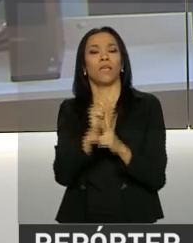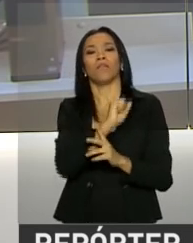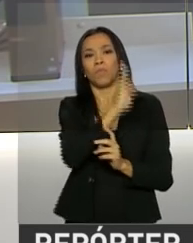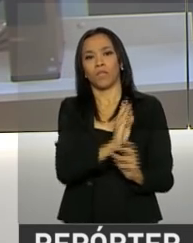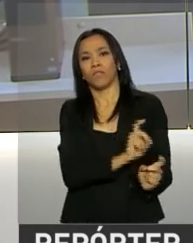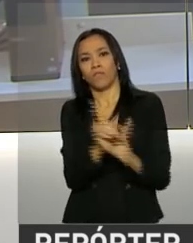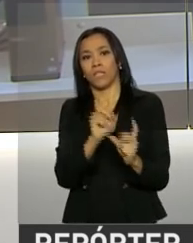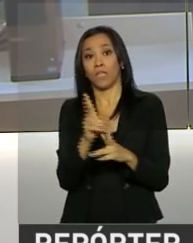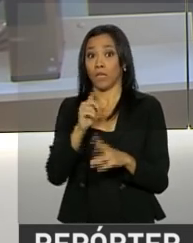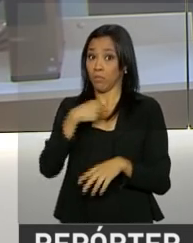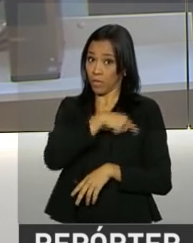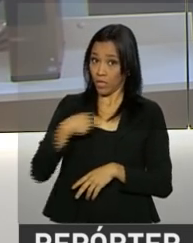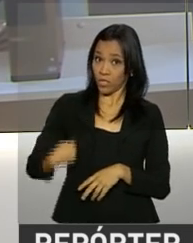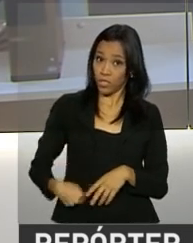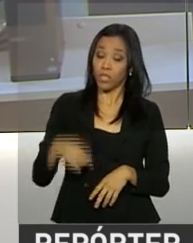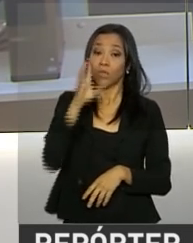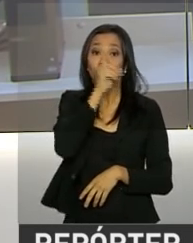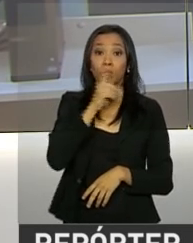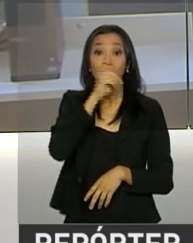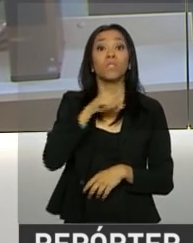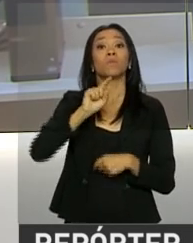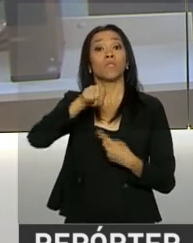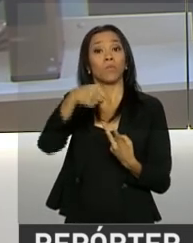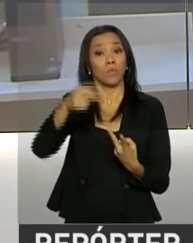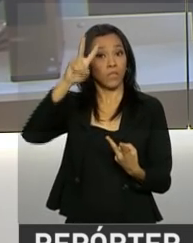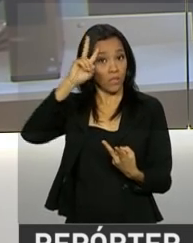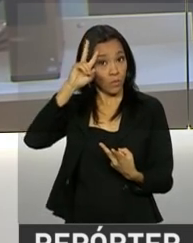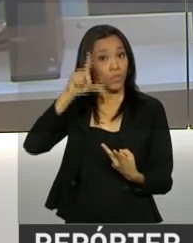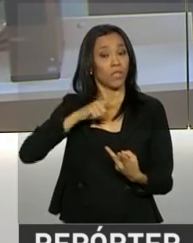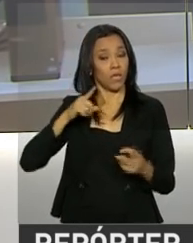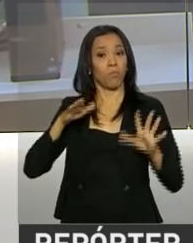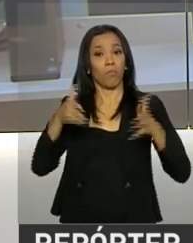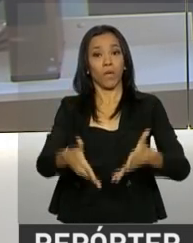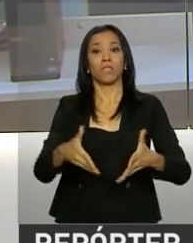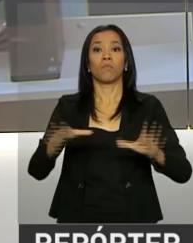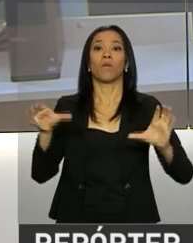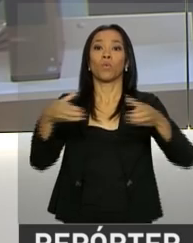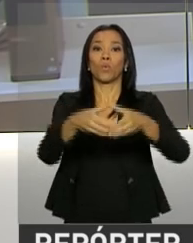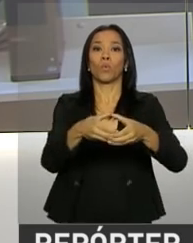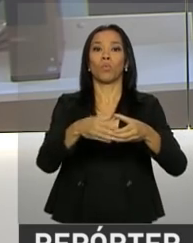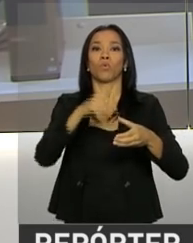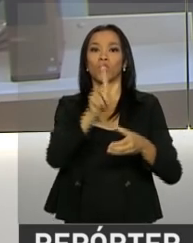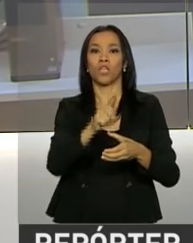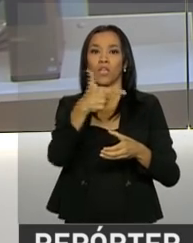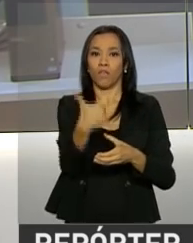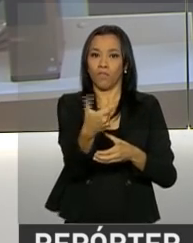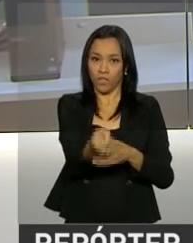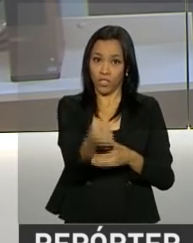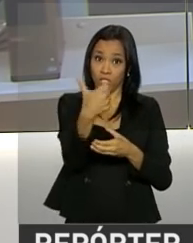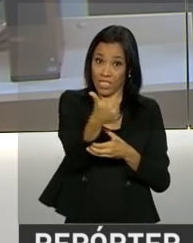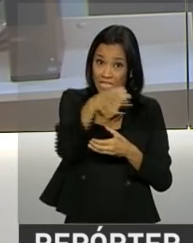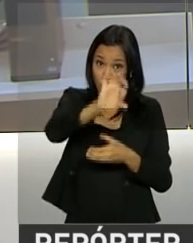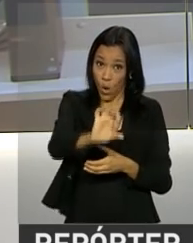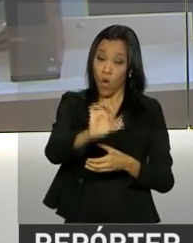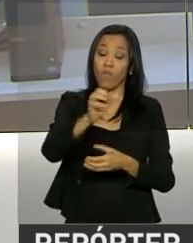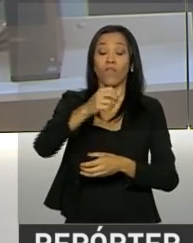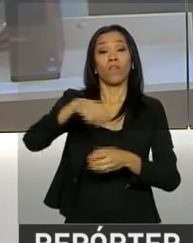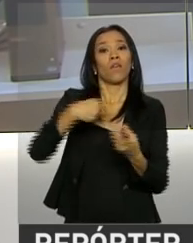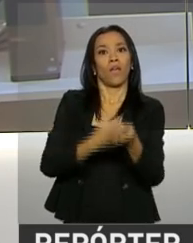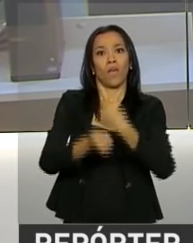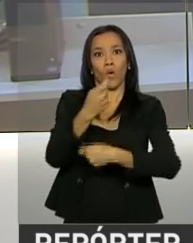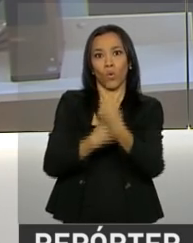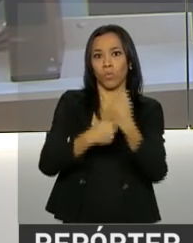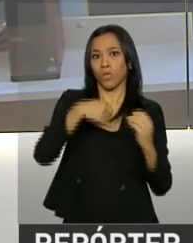No domingo e na segunda-feira, o presidente vai participar da cúpula do G20, grupo das 19 maiores economias do mundo, mais a